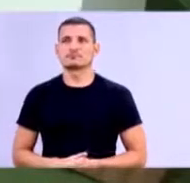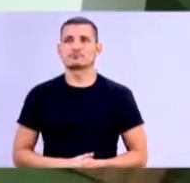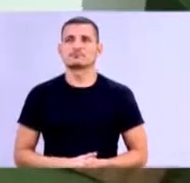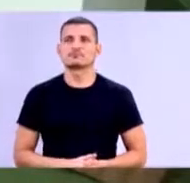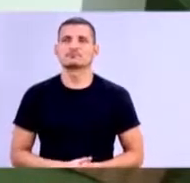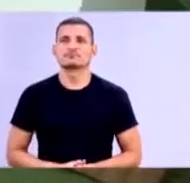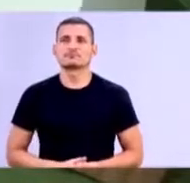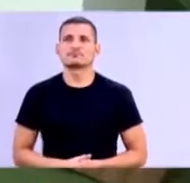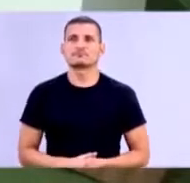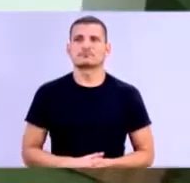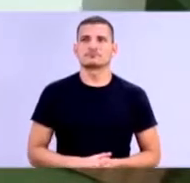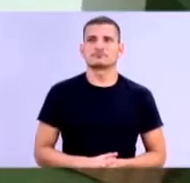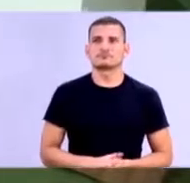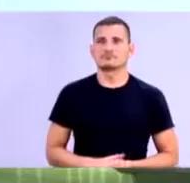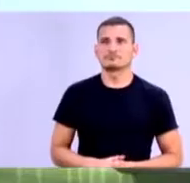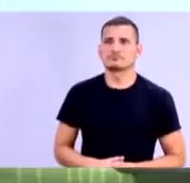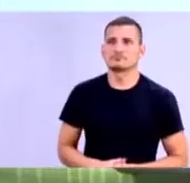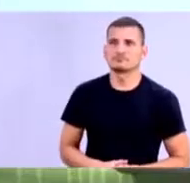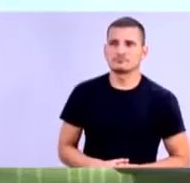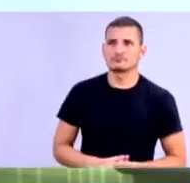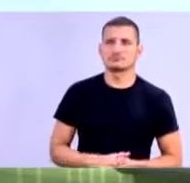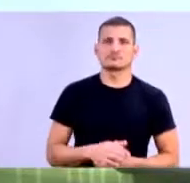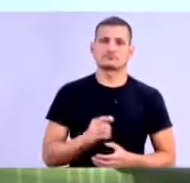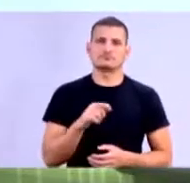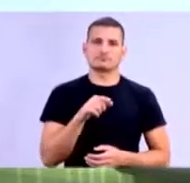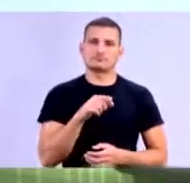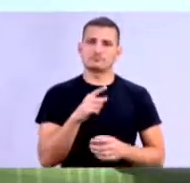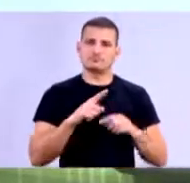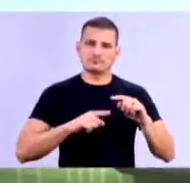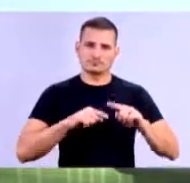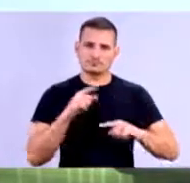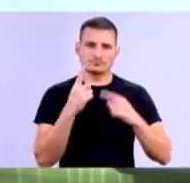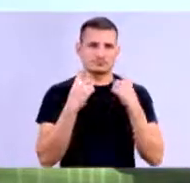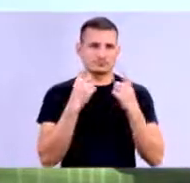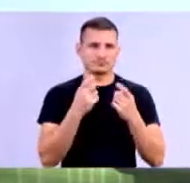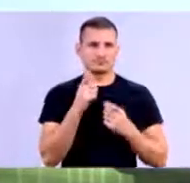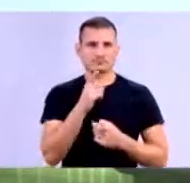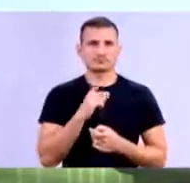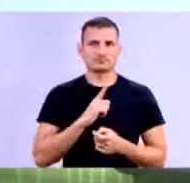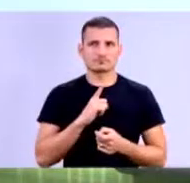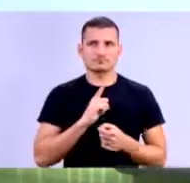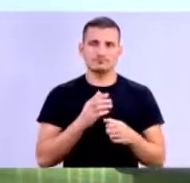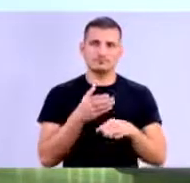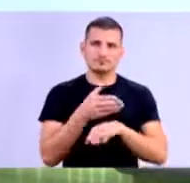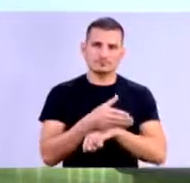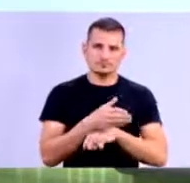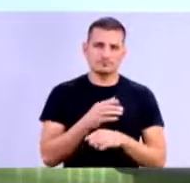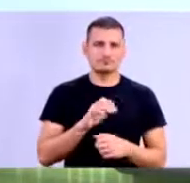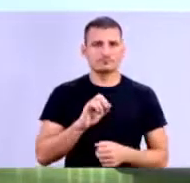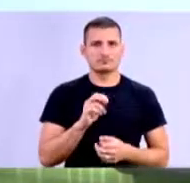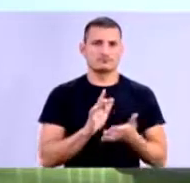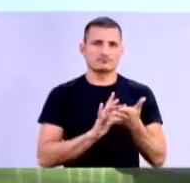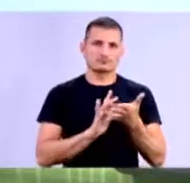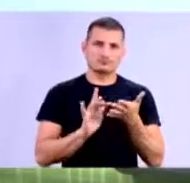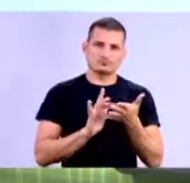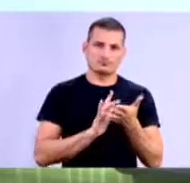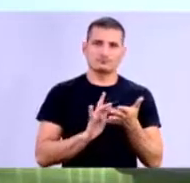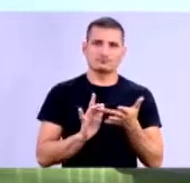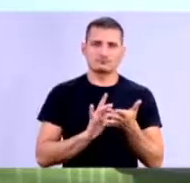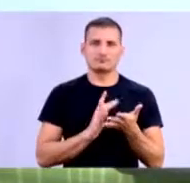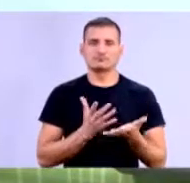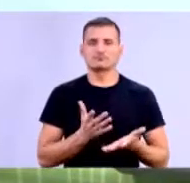interessantíssimo, que está abordado no material. Vocês tendo acesso no material físico ou digital mesmo,